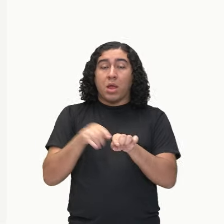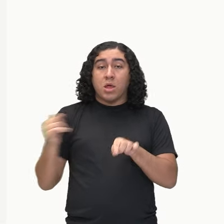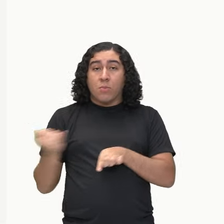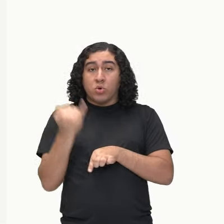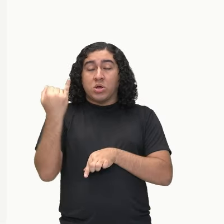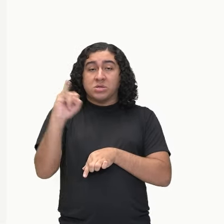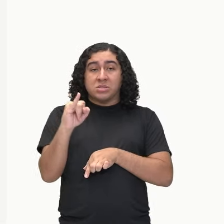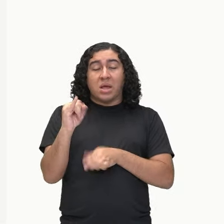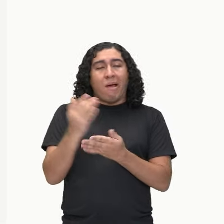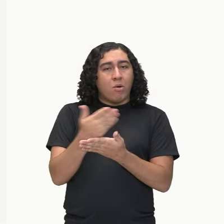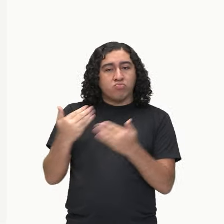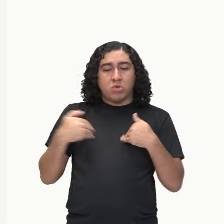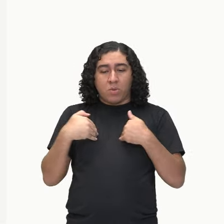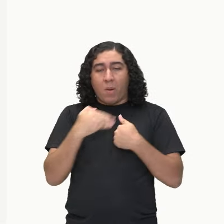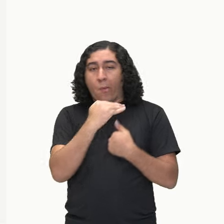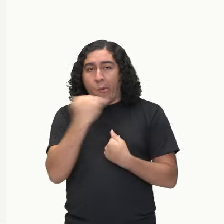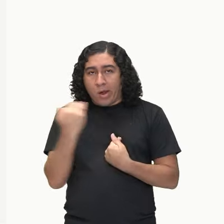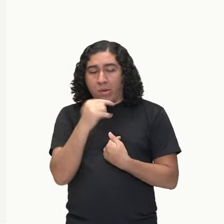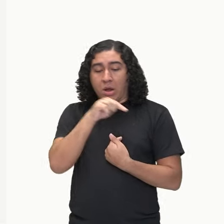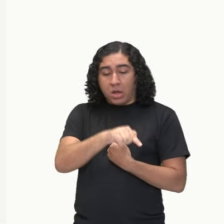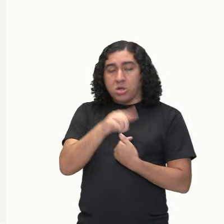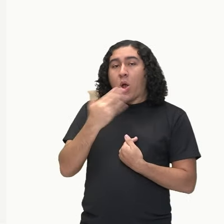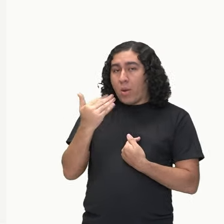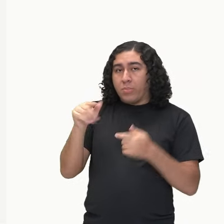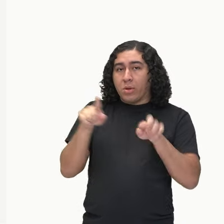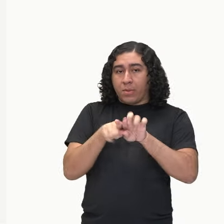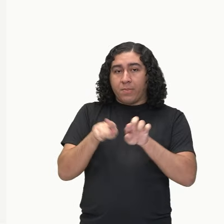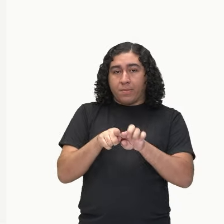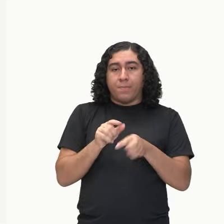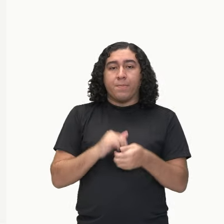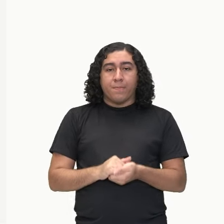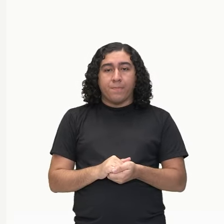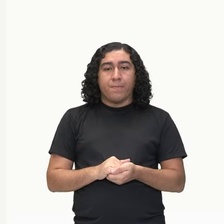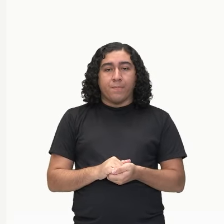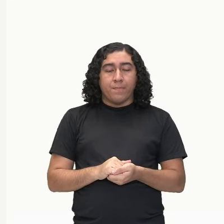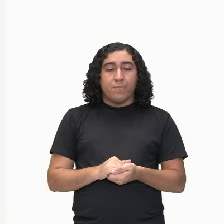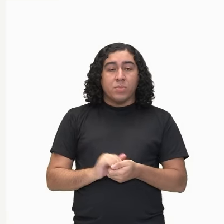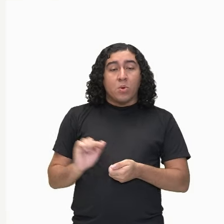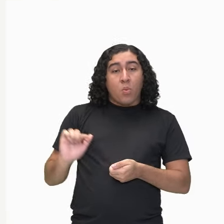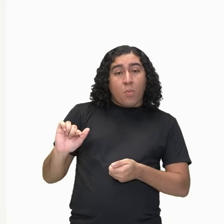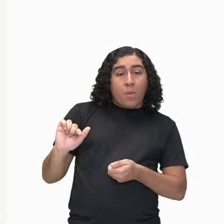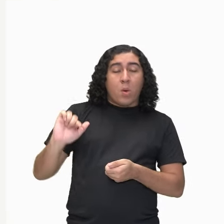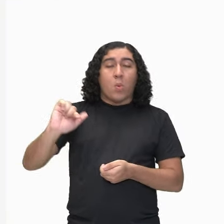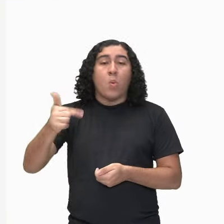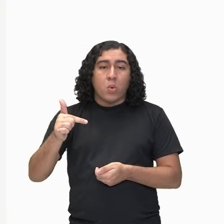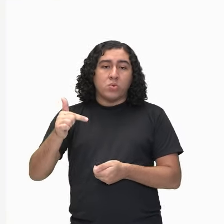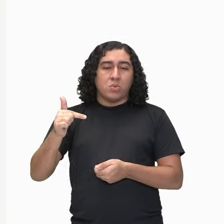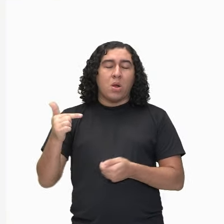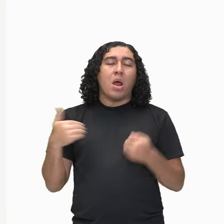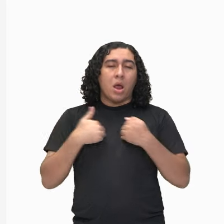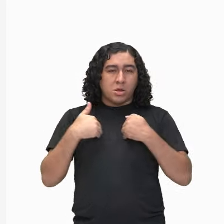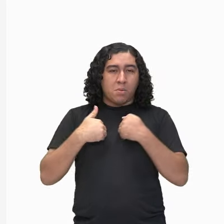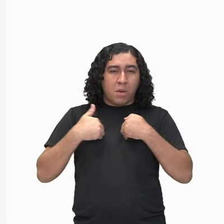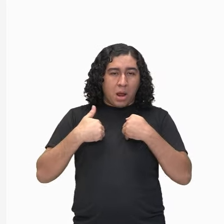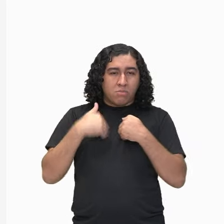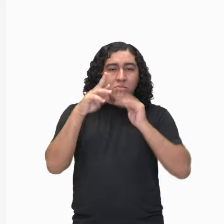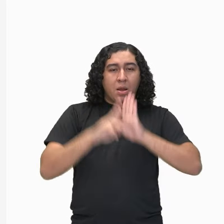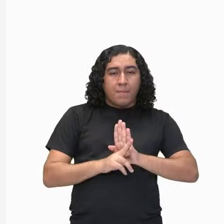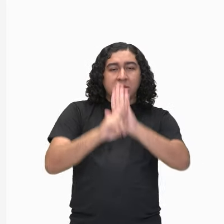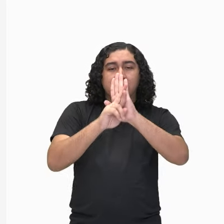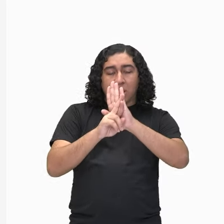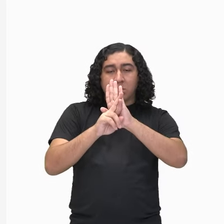matéria orgânica. O outro indivíduo, que também é um representante, mas não